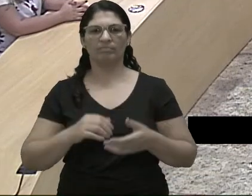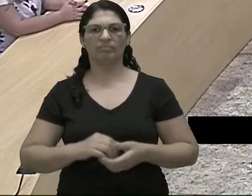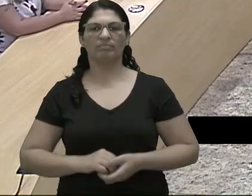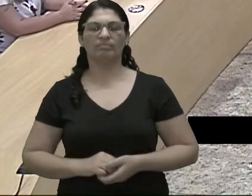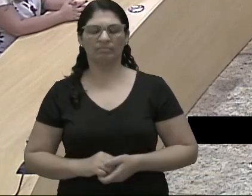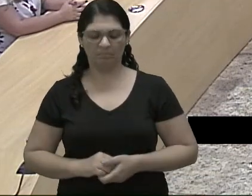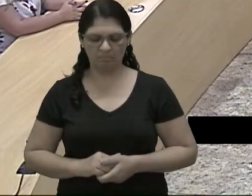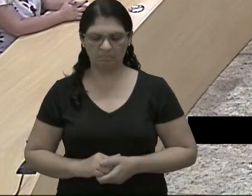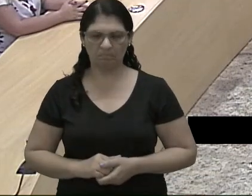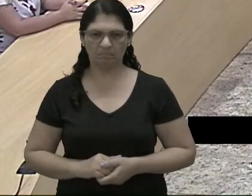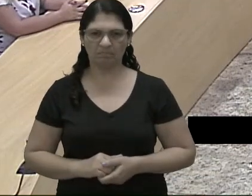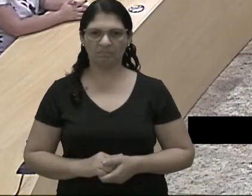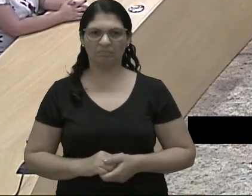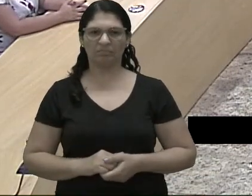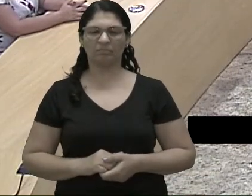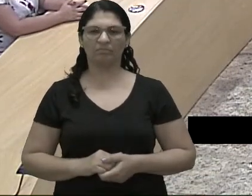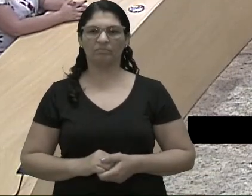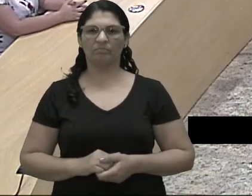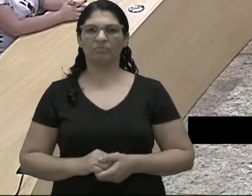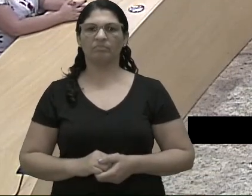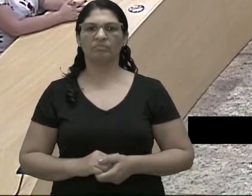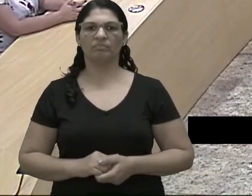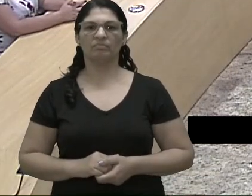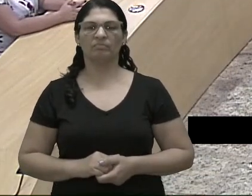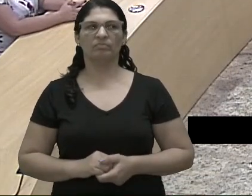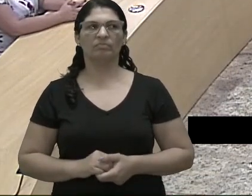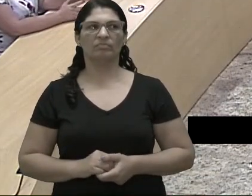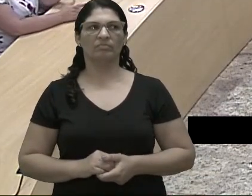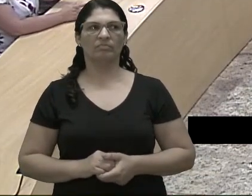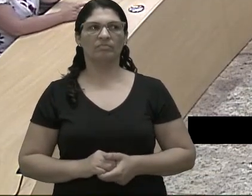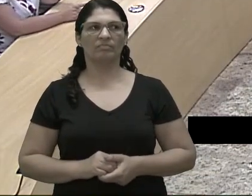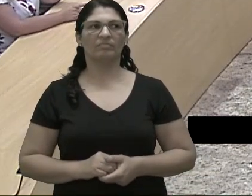Opa, microfone. Tá.